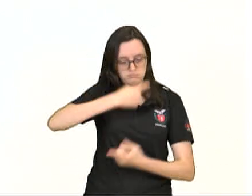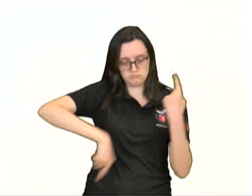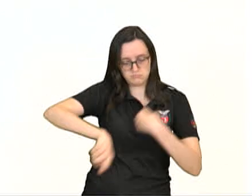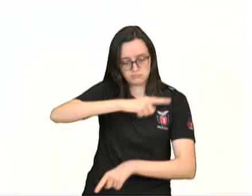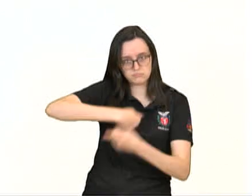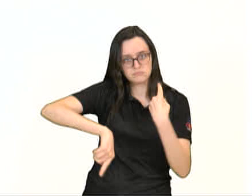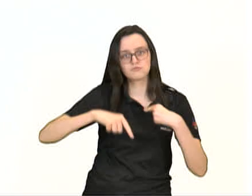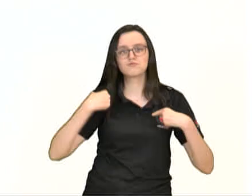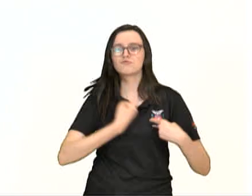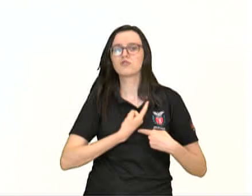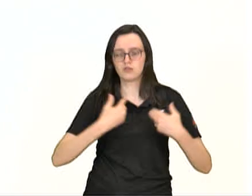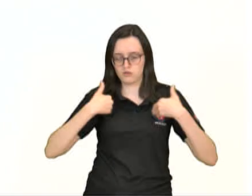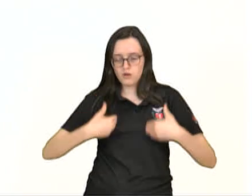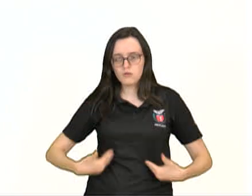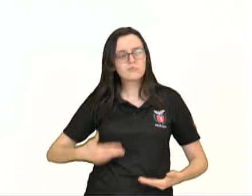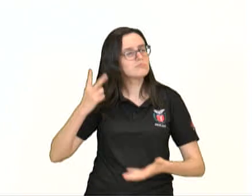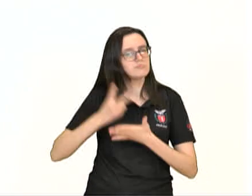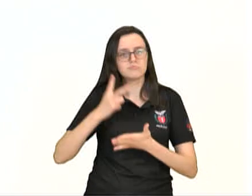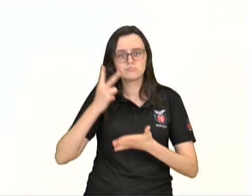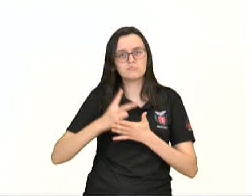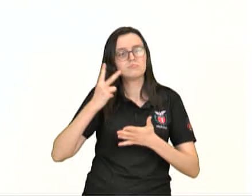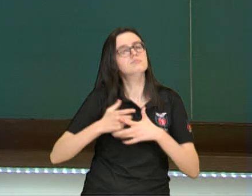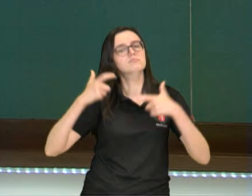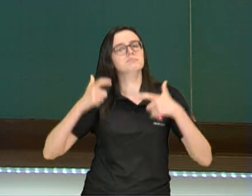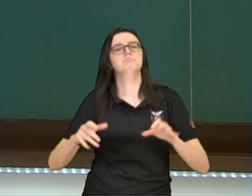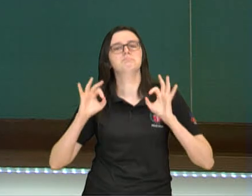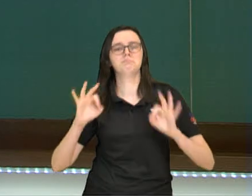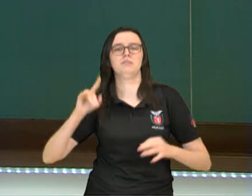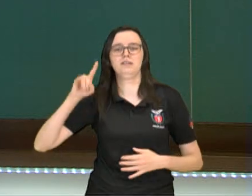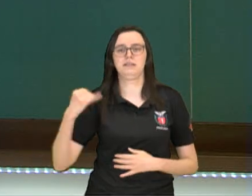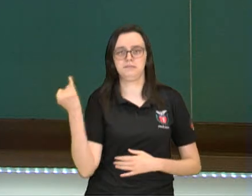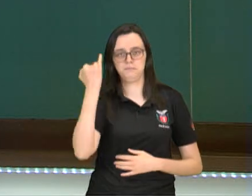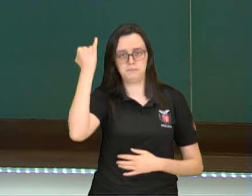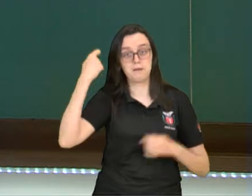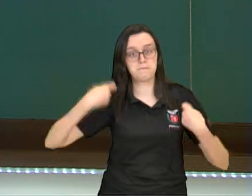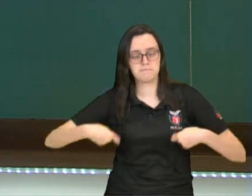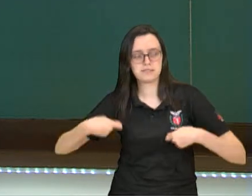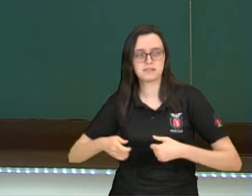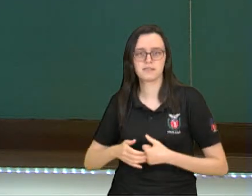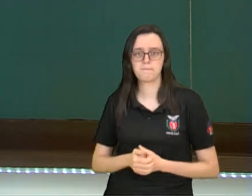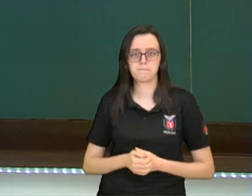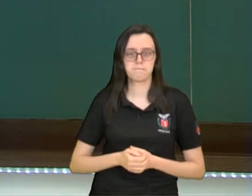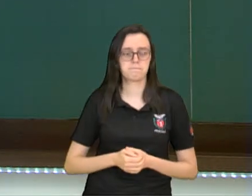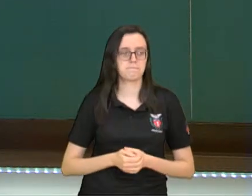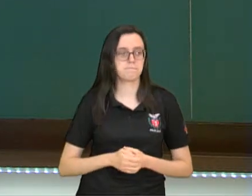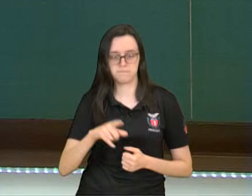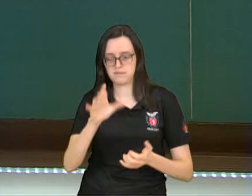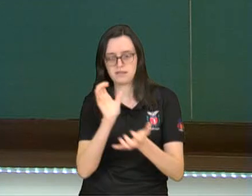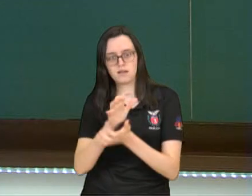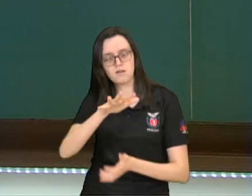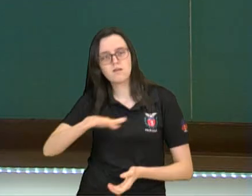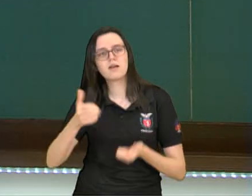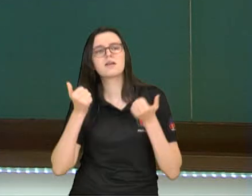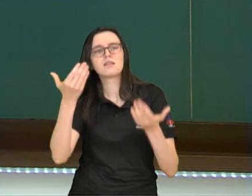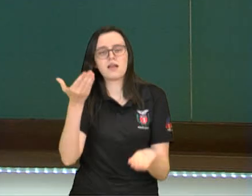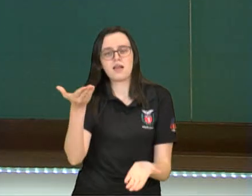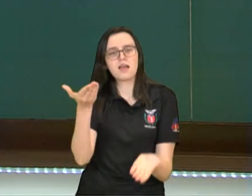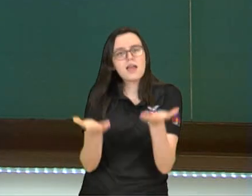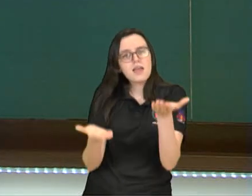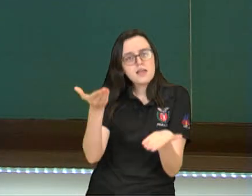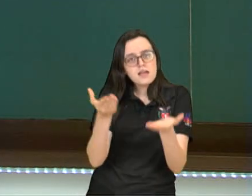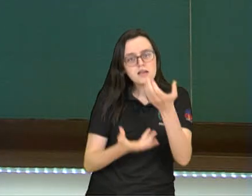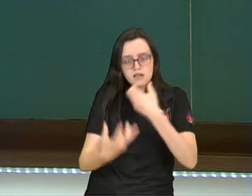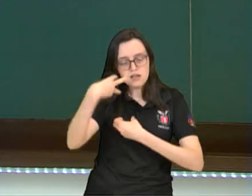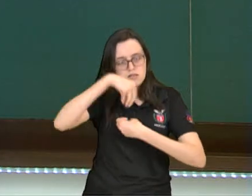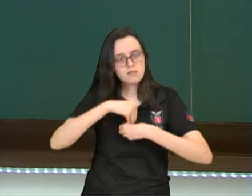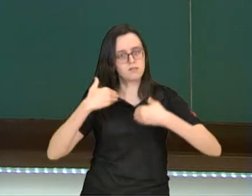no nosso corpo, onde eles realmente são necessários. O mineral ainda garante o equilíbrio dos fluidos dentro